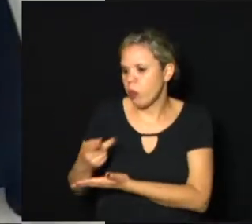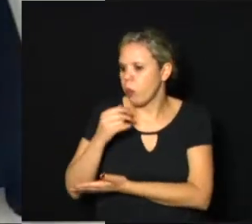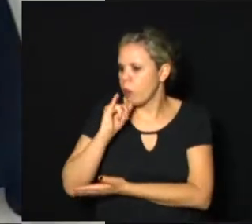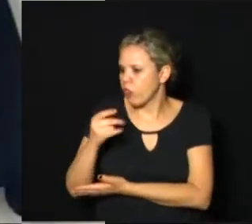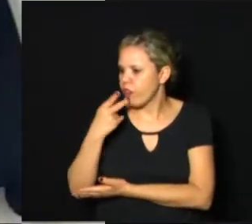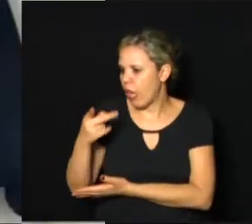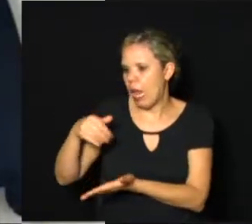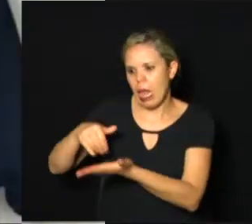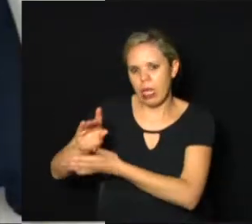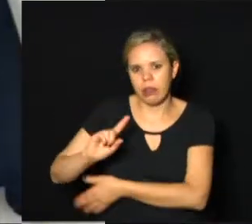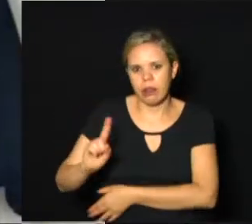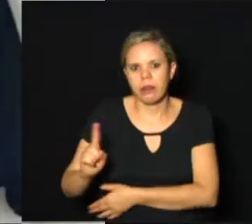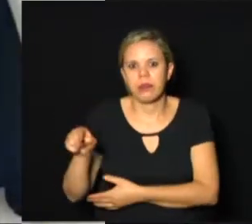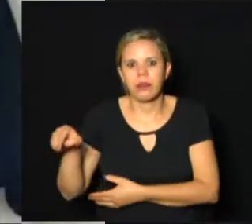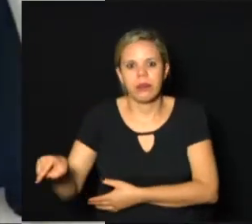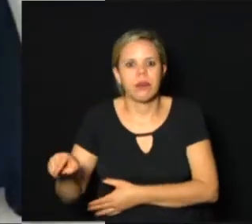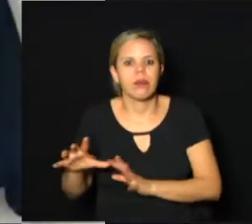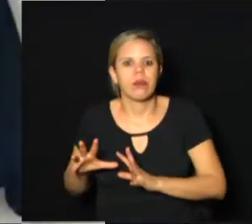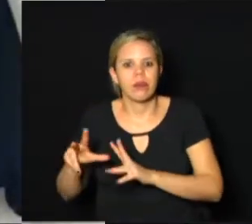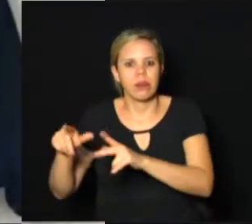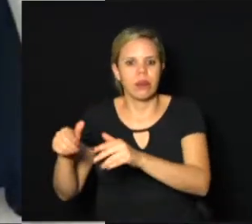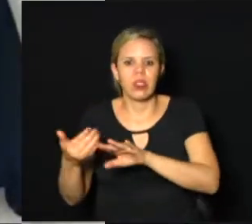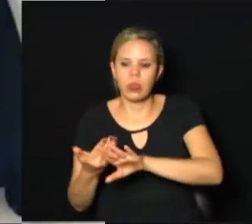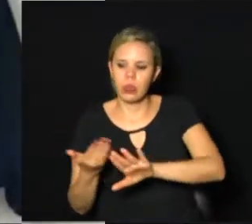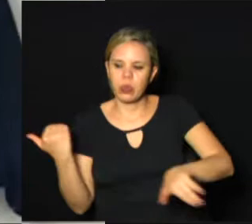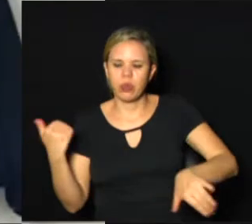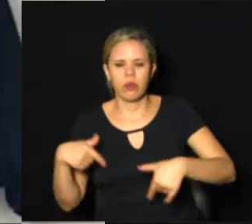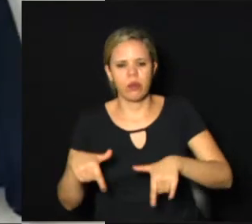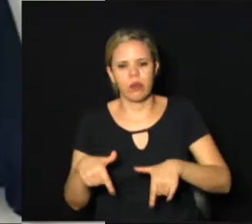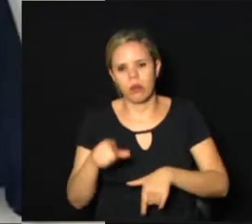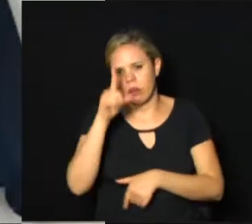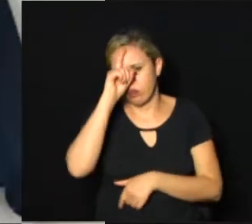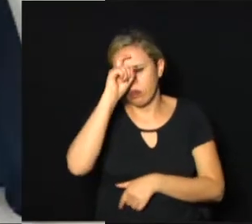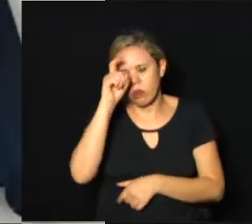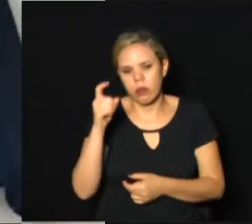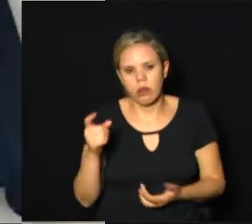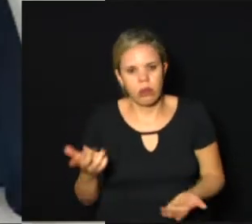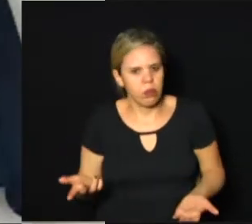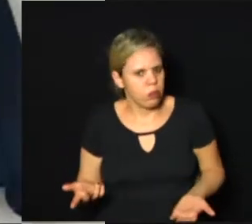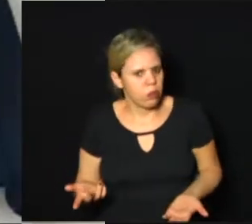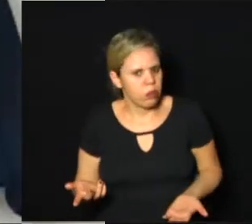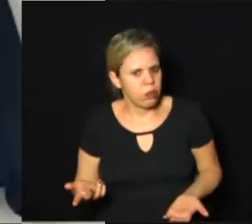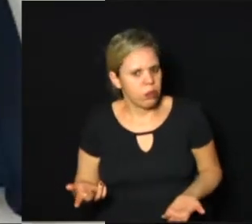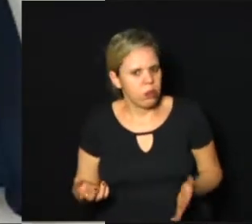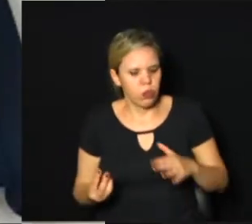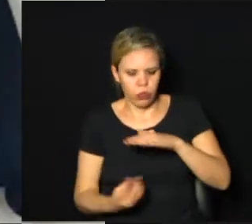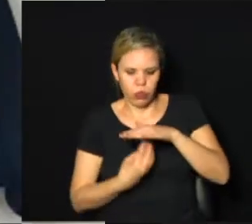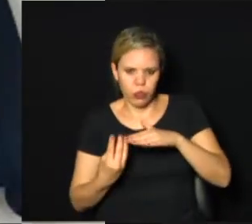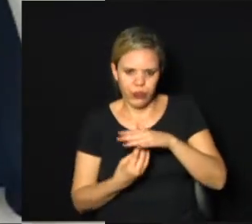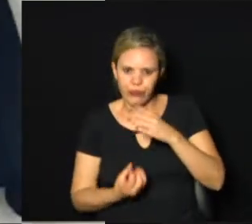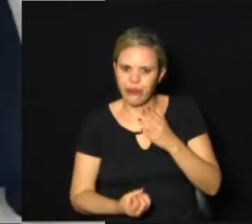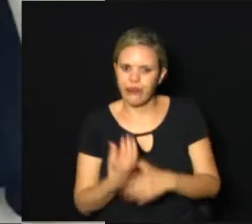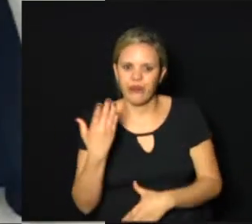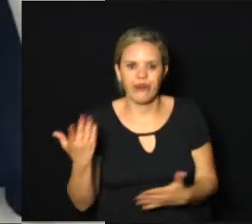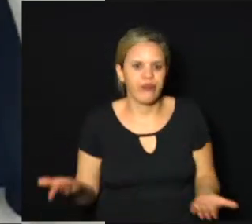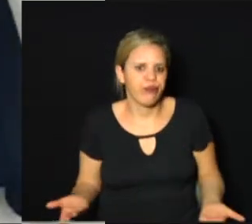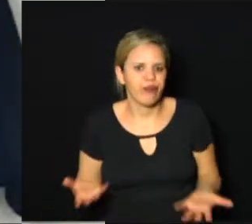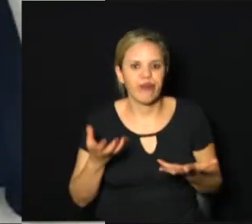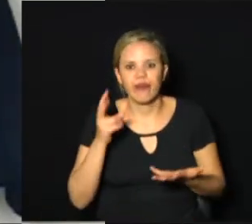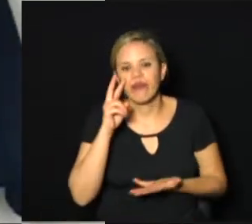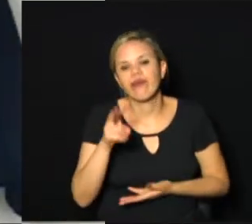da palavra demissão. Mas eles foram todos desligados do hospital. É o eufemismo que a terceirização produz. E aí eu quero